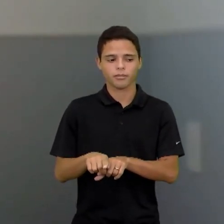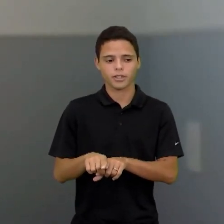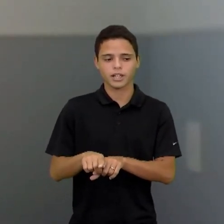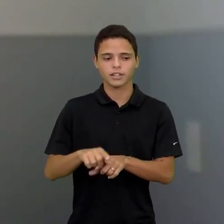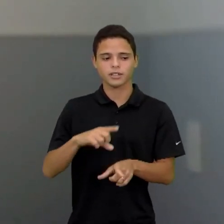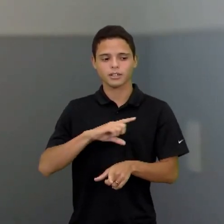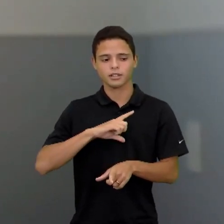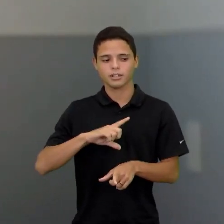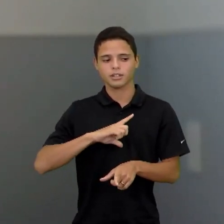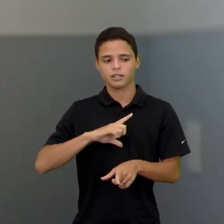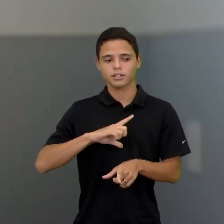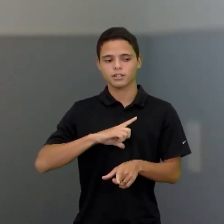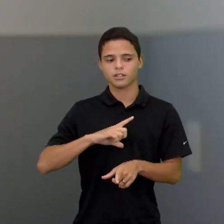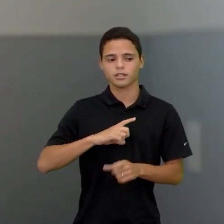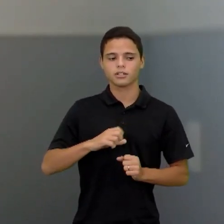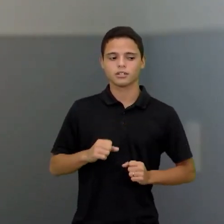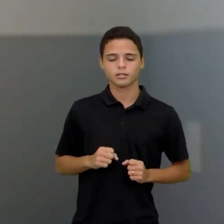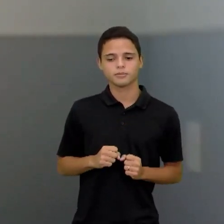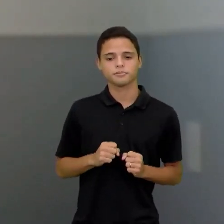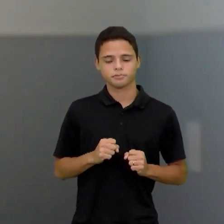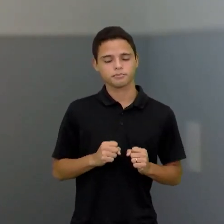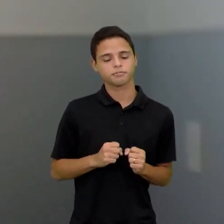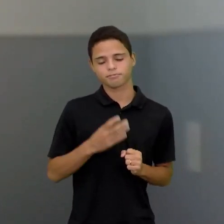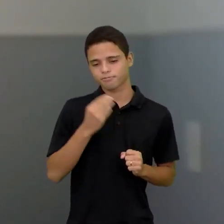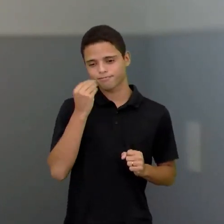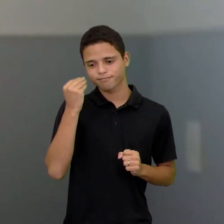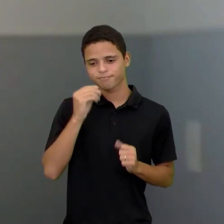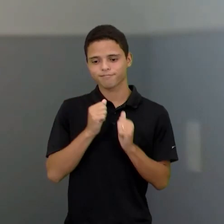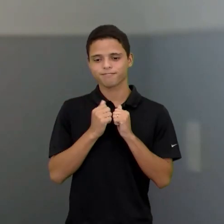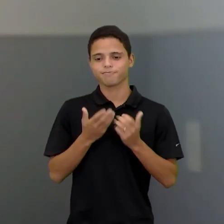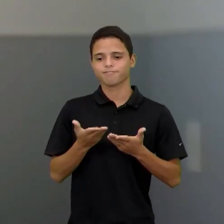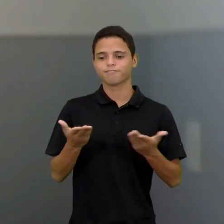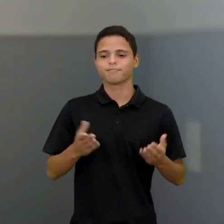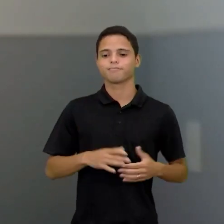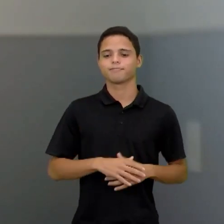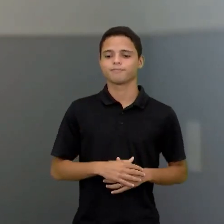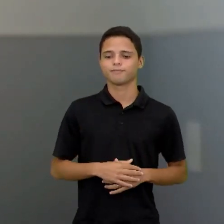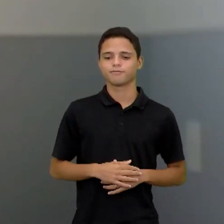que vai ser uma experiência muito legal para todos vocês.